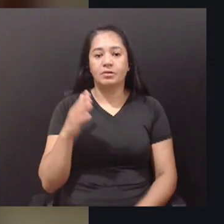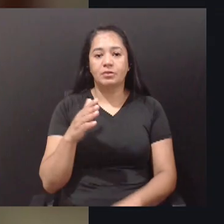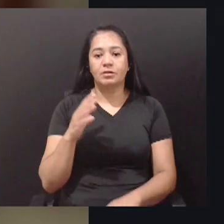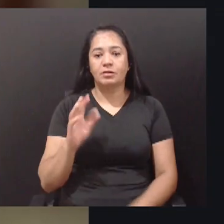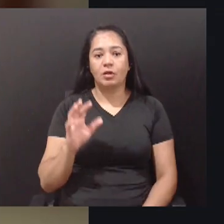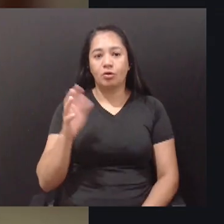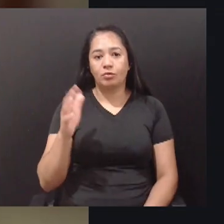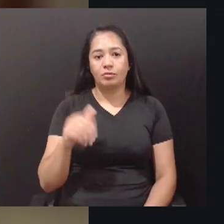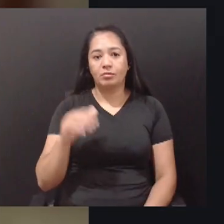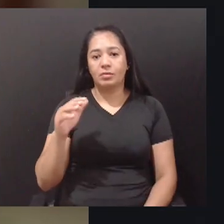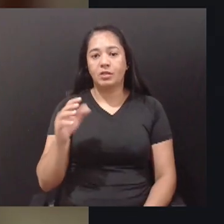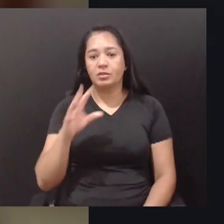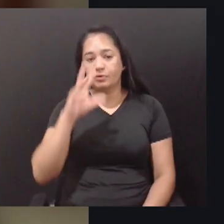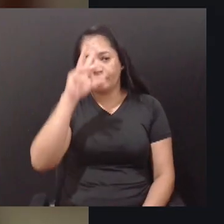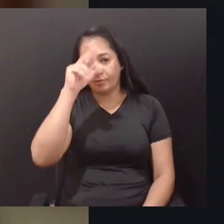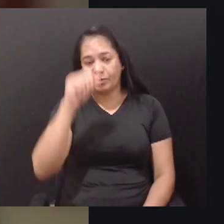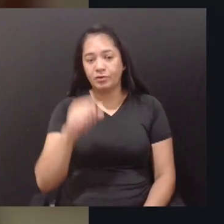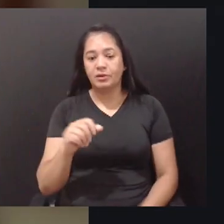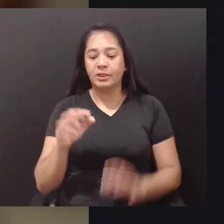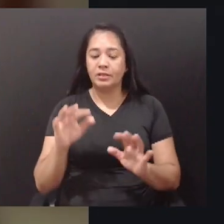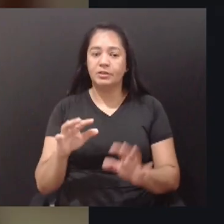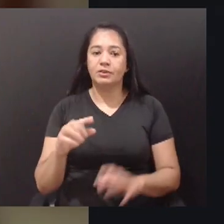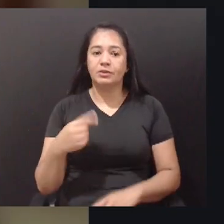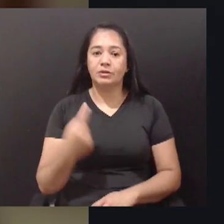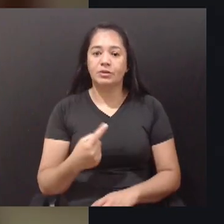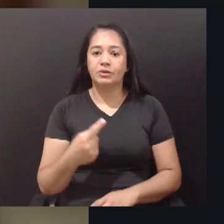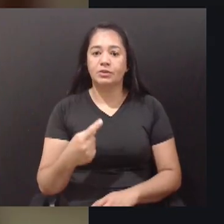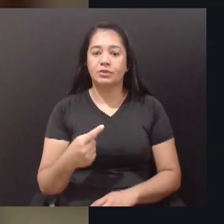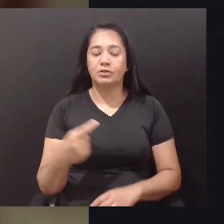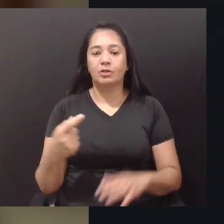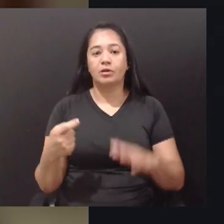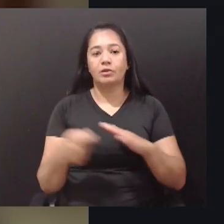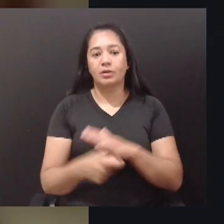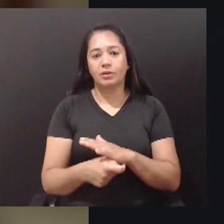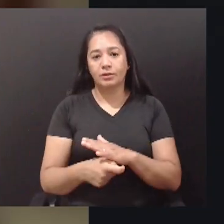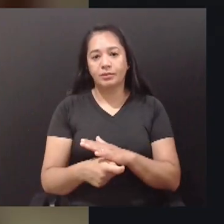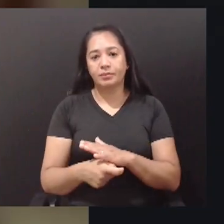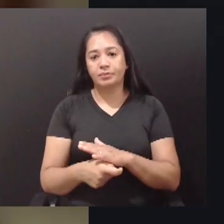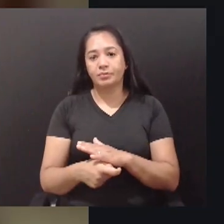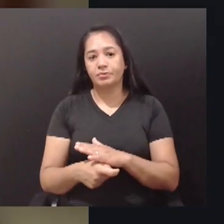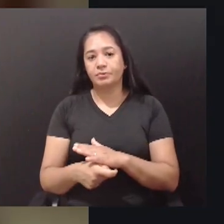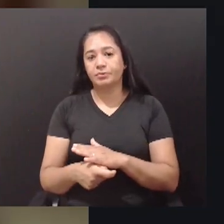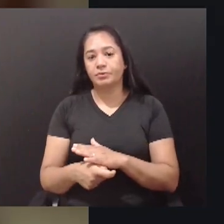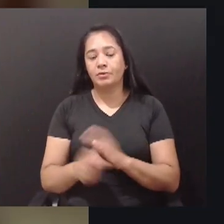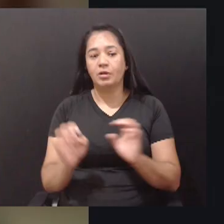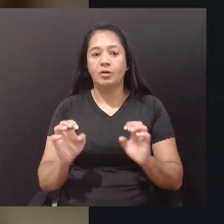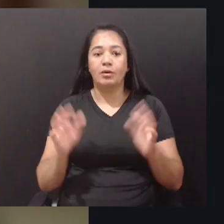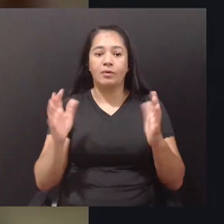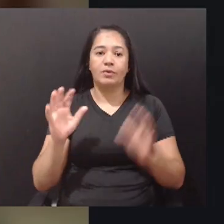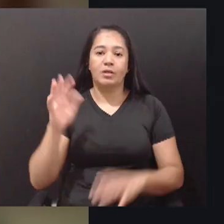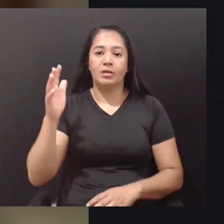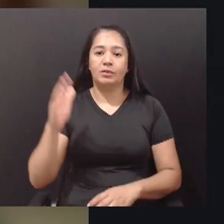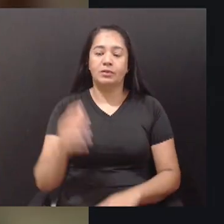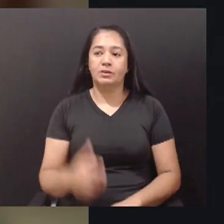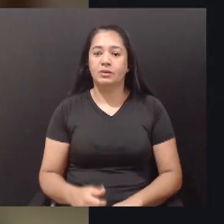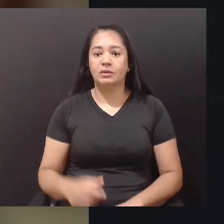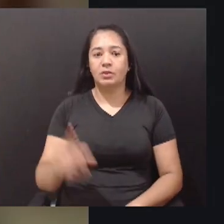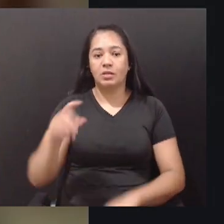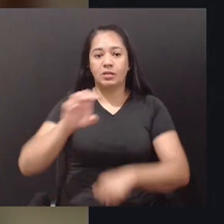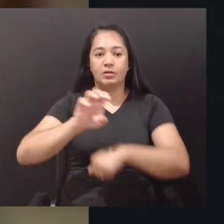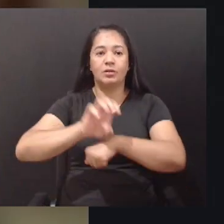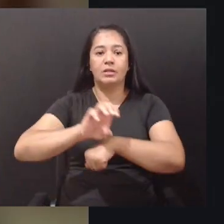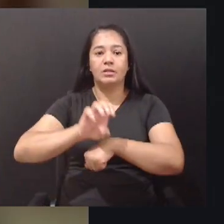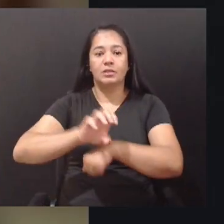mais intensos. E é nisso que se insere esse evento que aconteceu em Rio Bonito do Iguaçu,